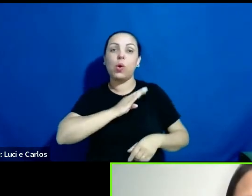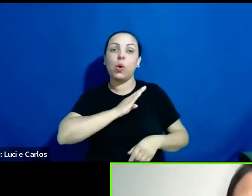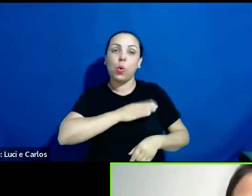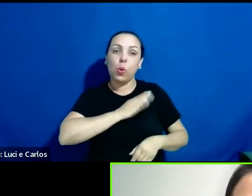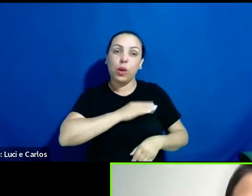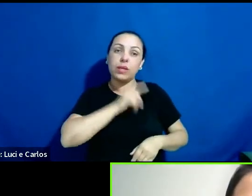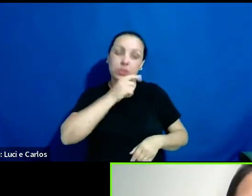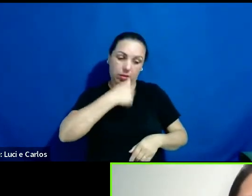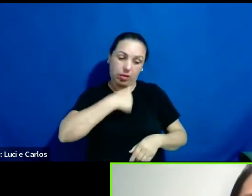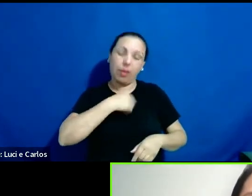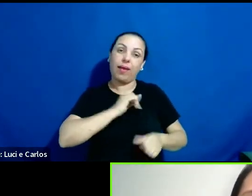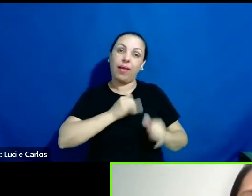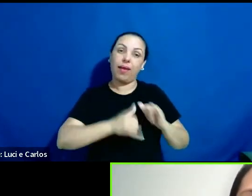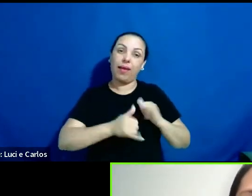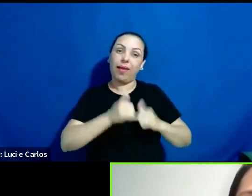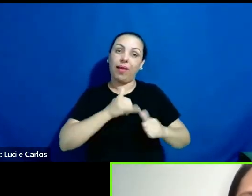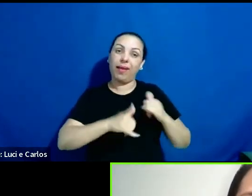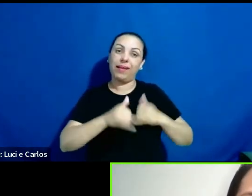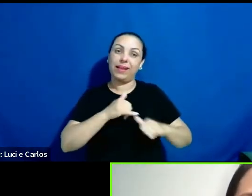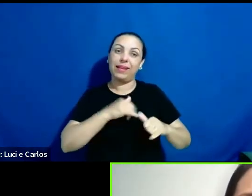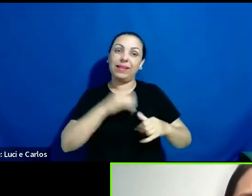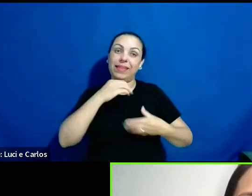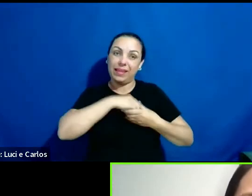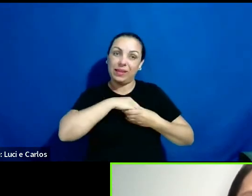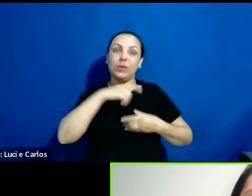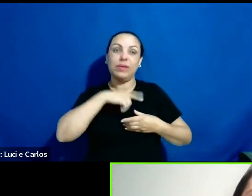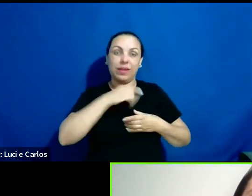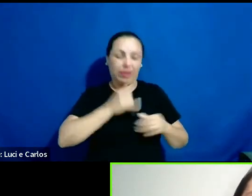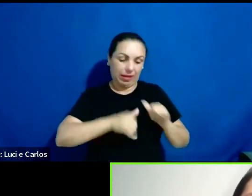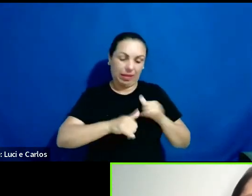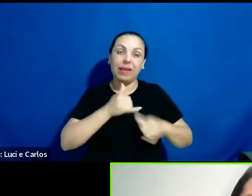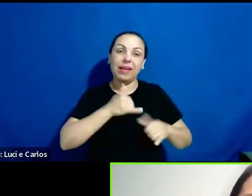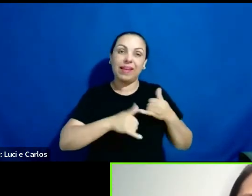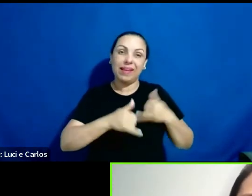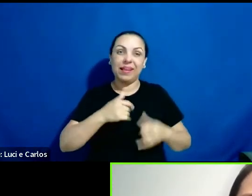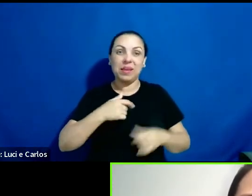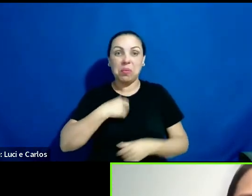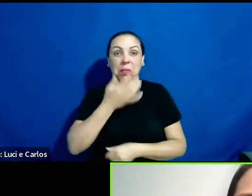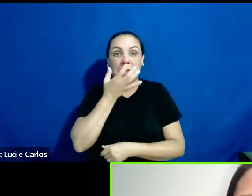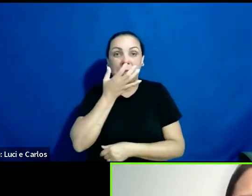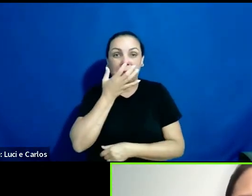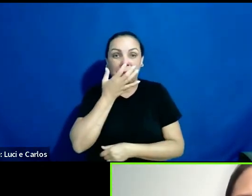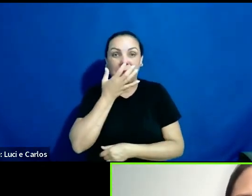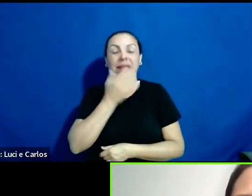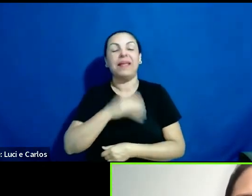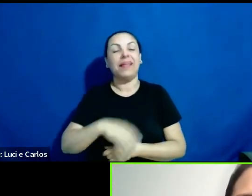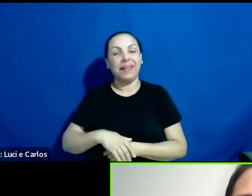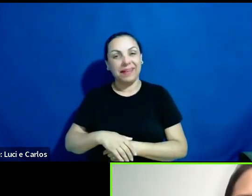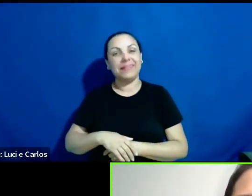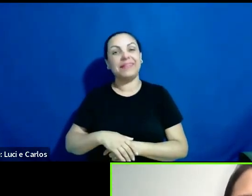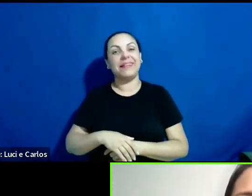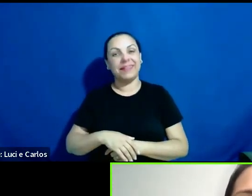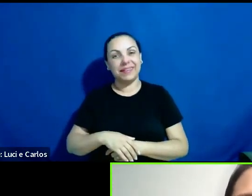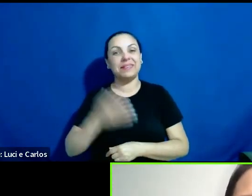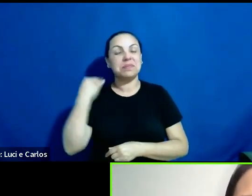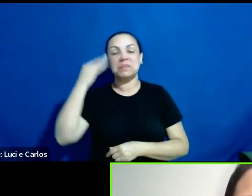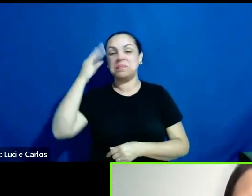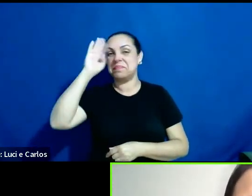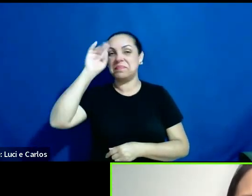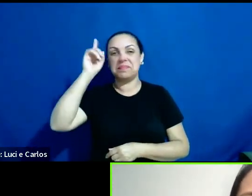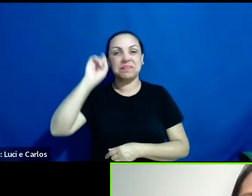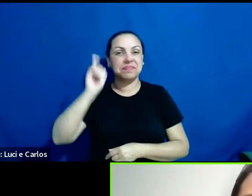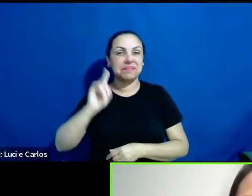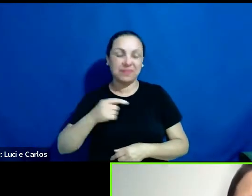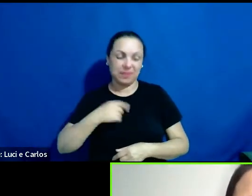magnético, elétrico, né? Então, eu realmente fico bem impactada, assim, né, em falar sobre